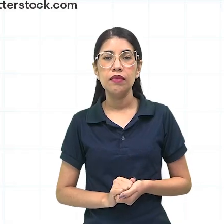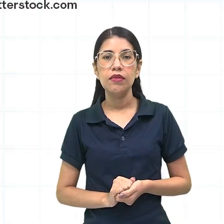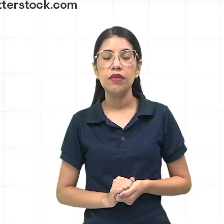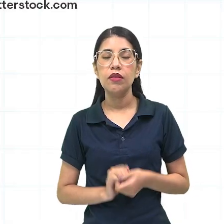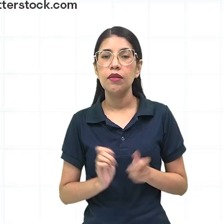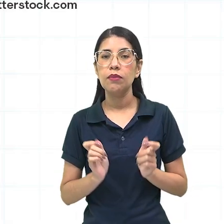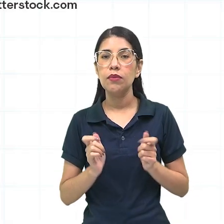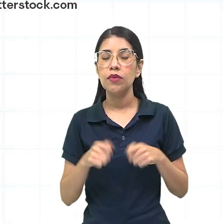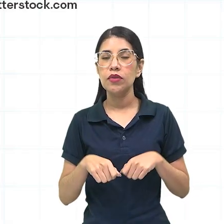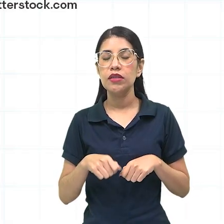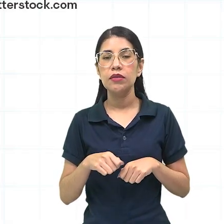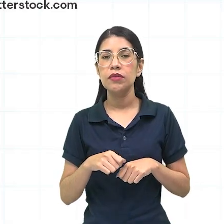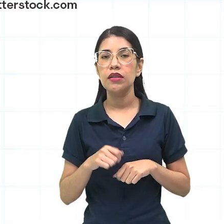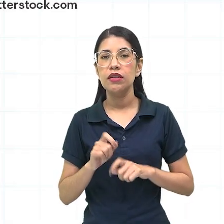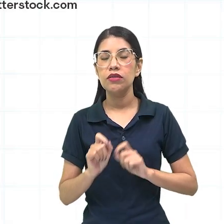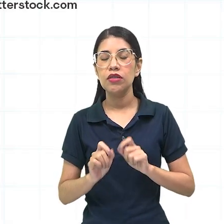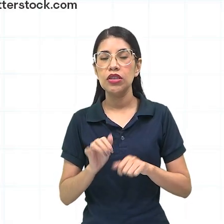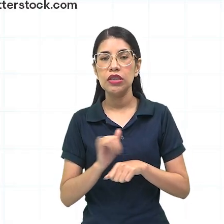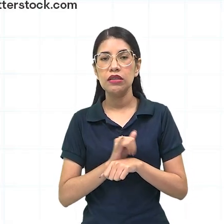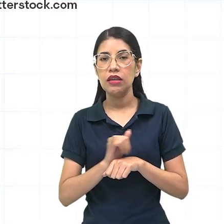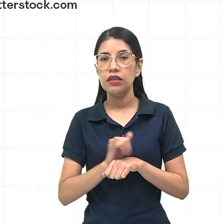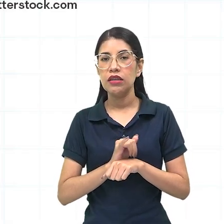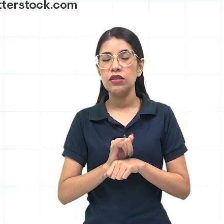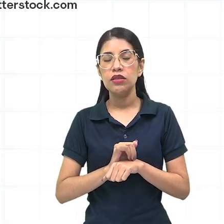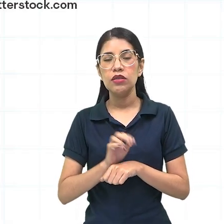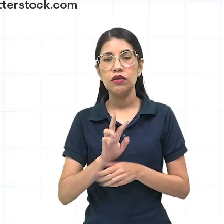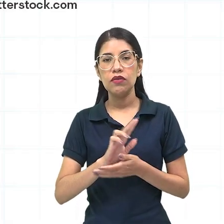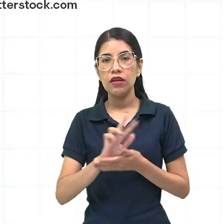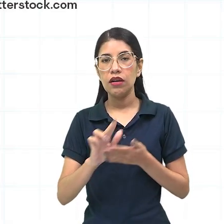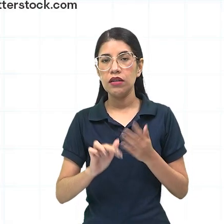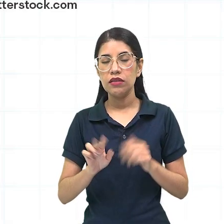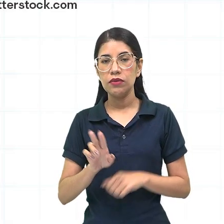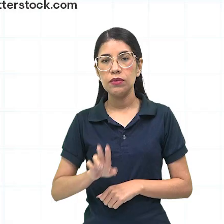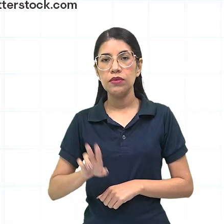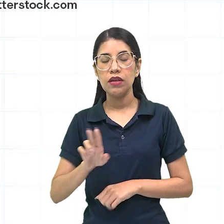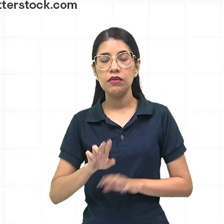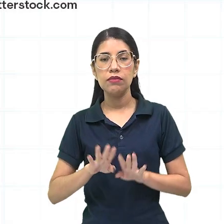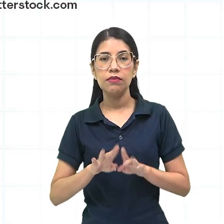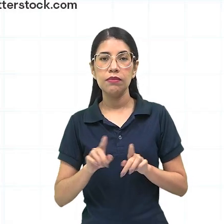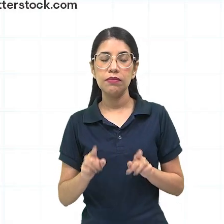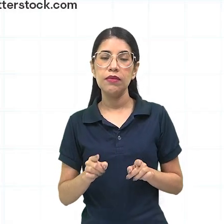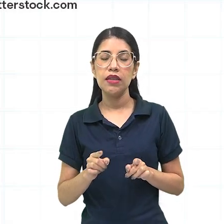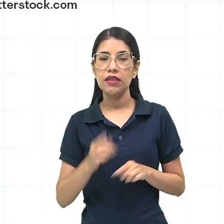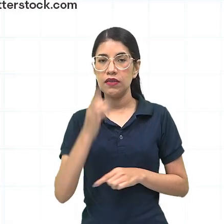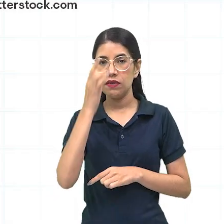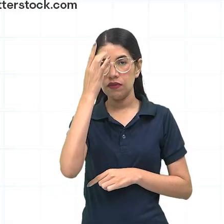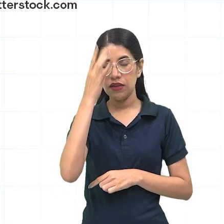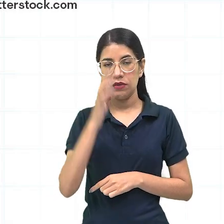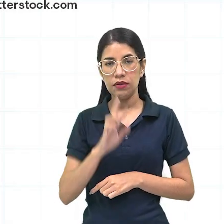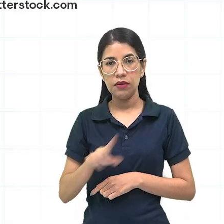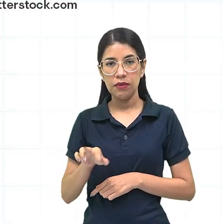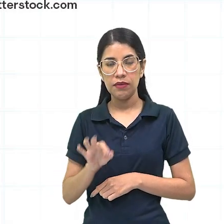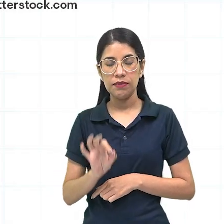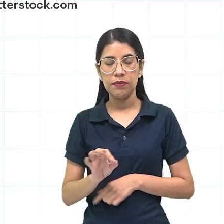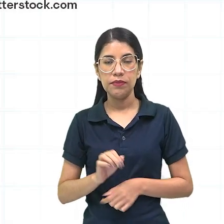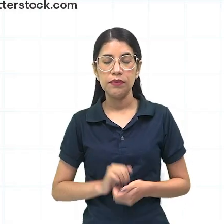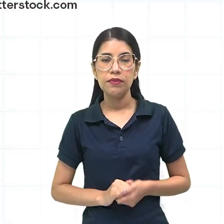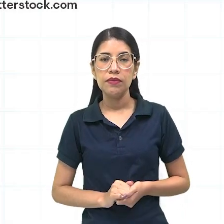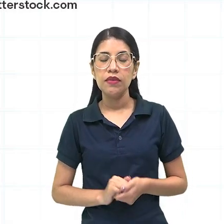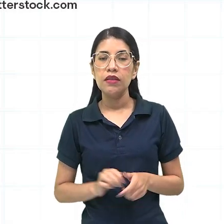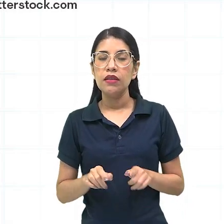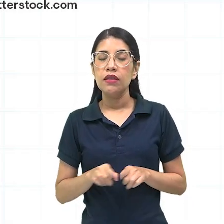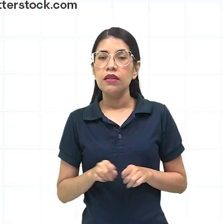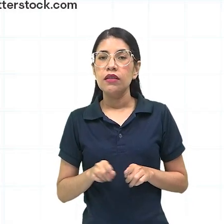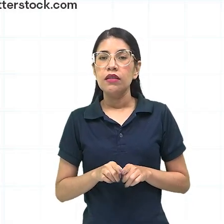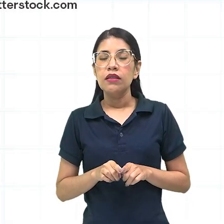uma possibilidade muito maior de técnicas, né? Mas não significa que fique mais fácil. Outra coisa também, quando